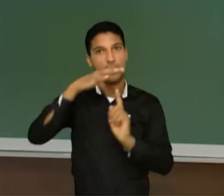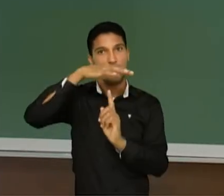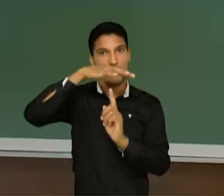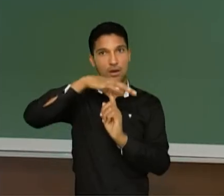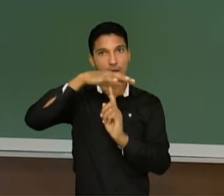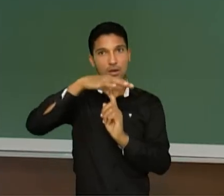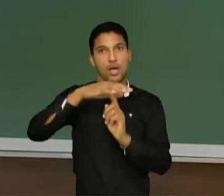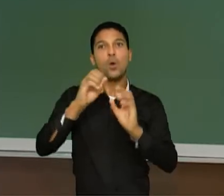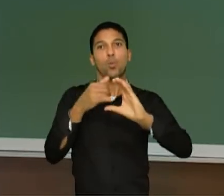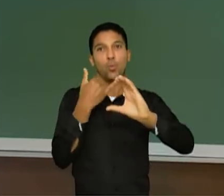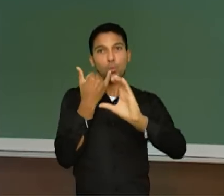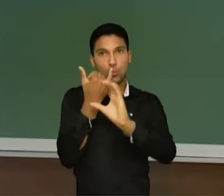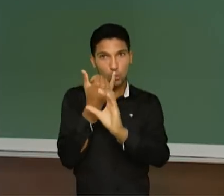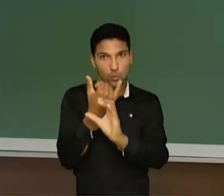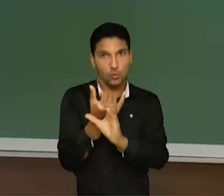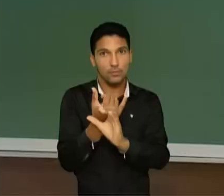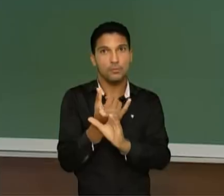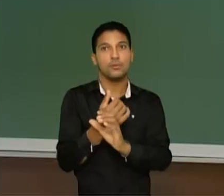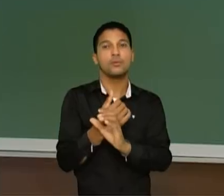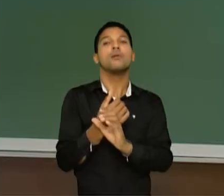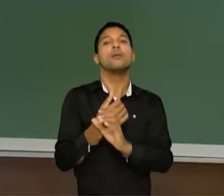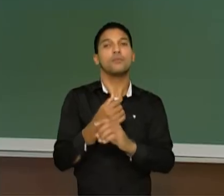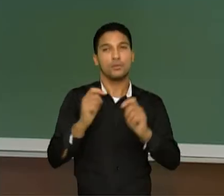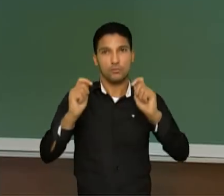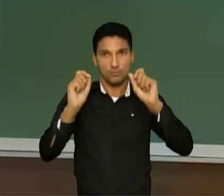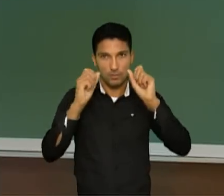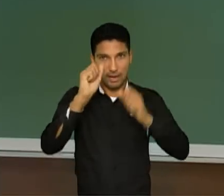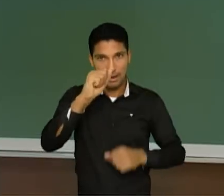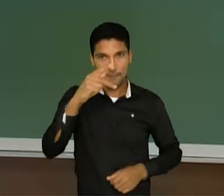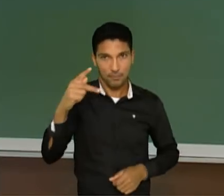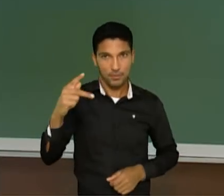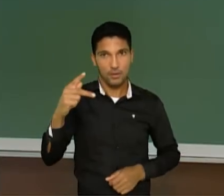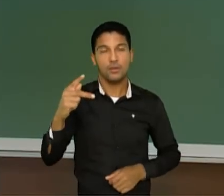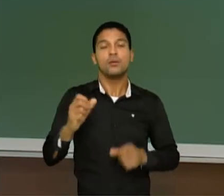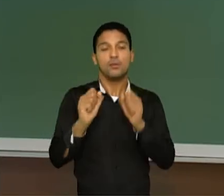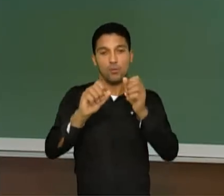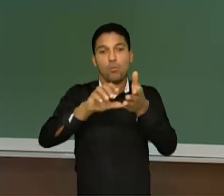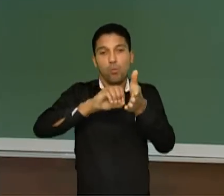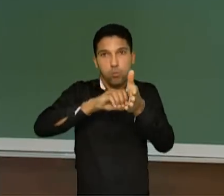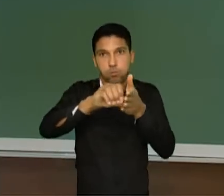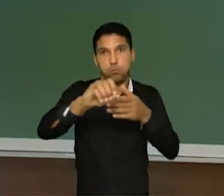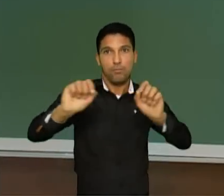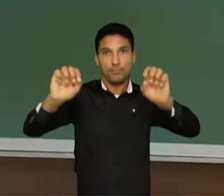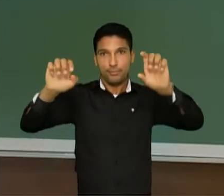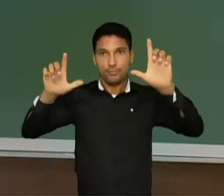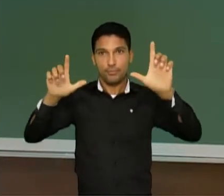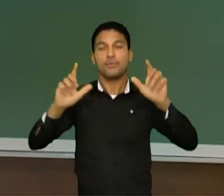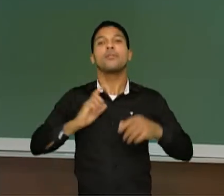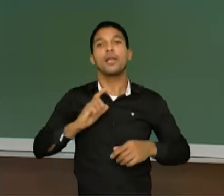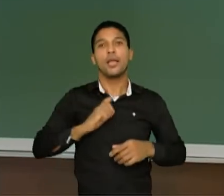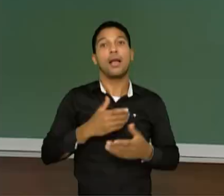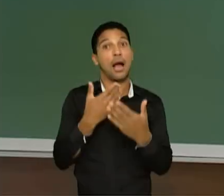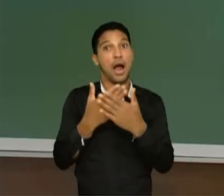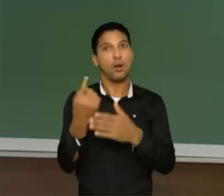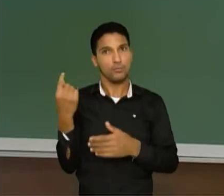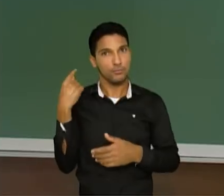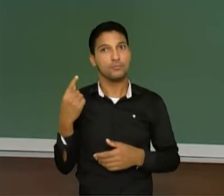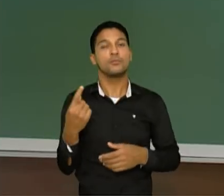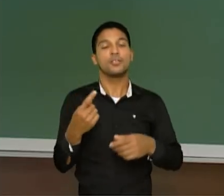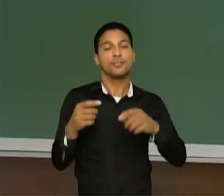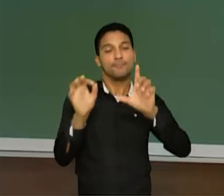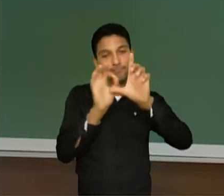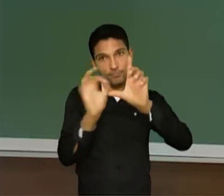vocês assistirem ali, caso vocês tenham acesso ao aplicativo do Google Classroom, e se vocês não têm, né, no momento que